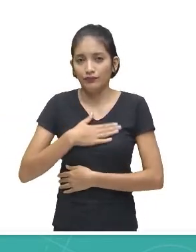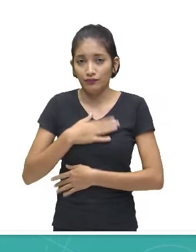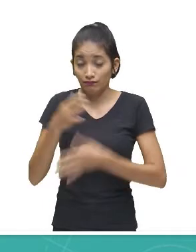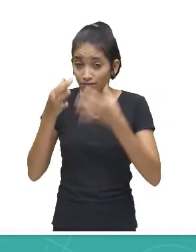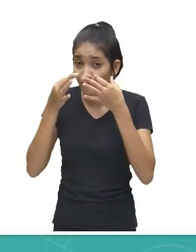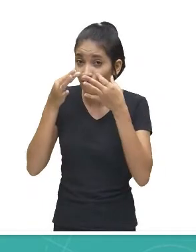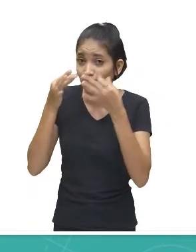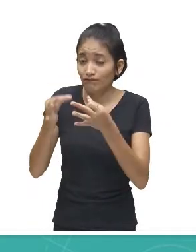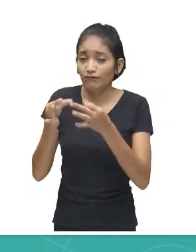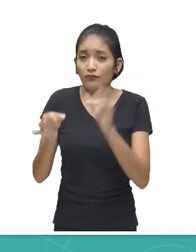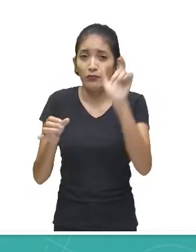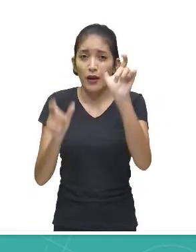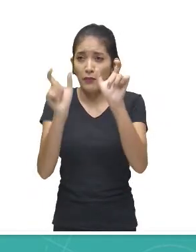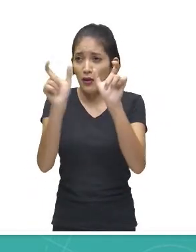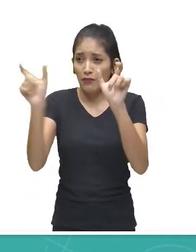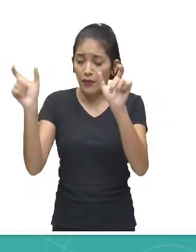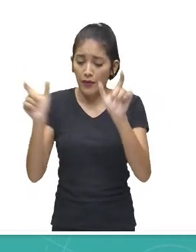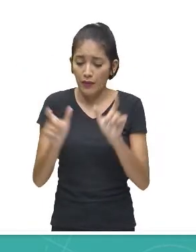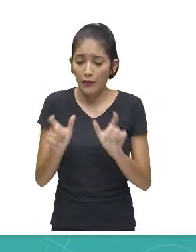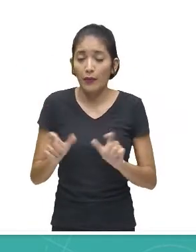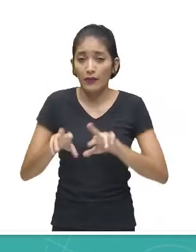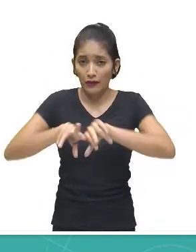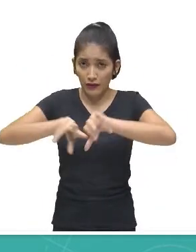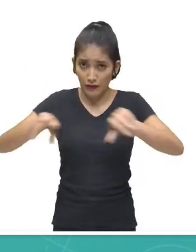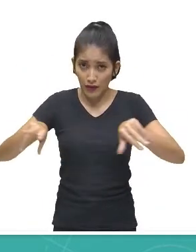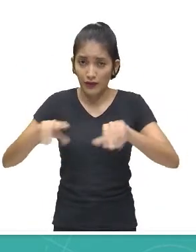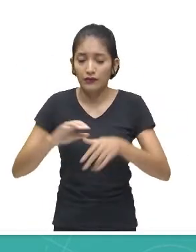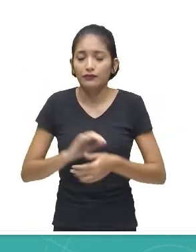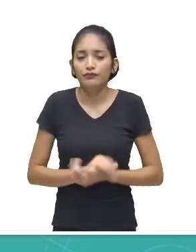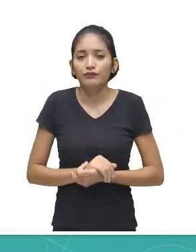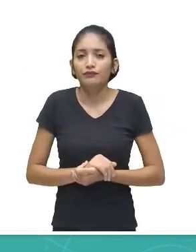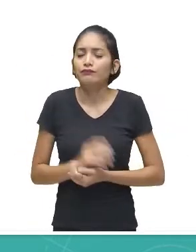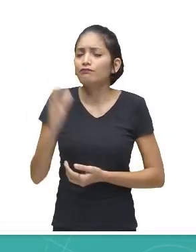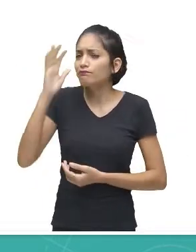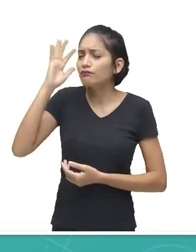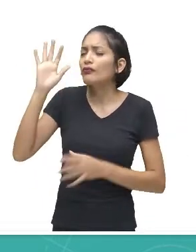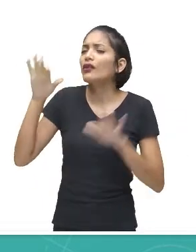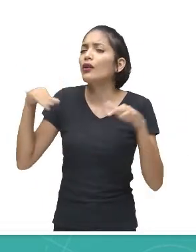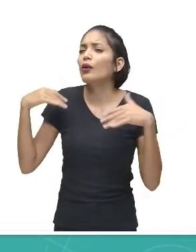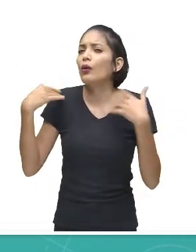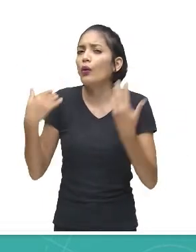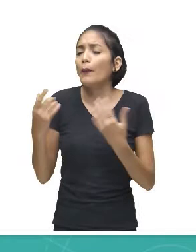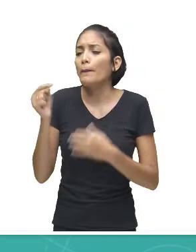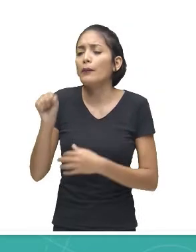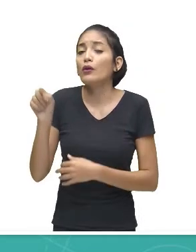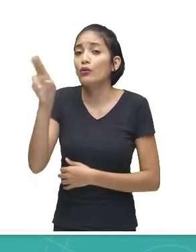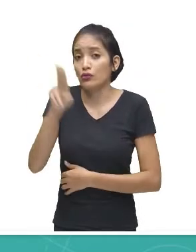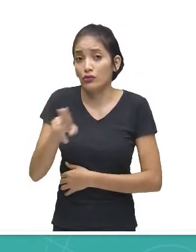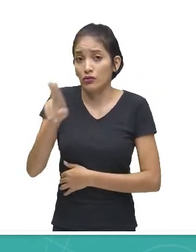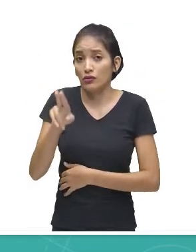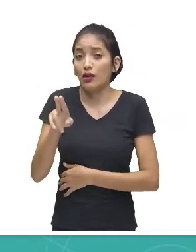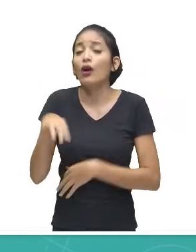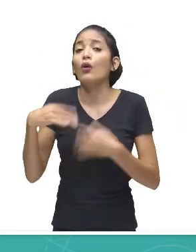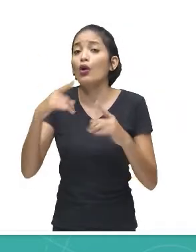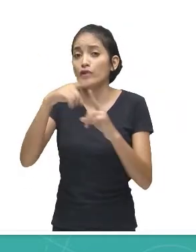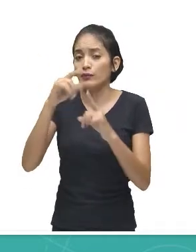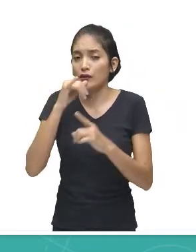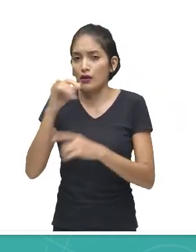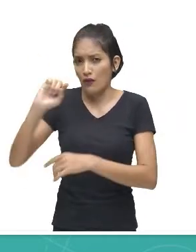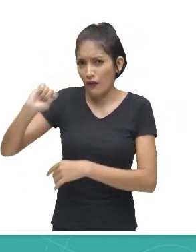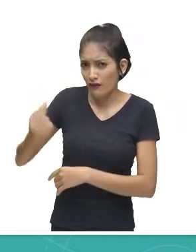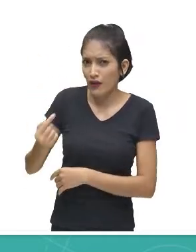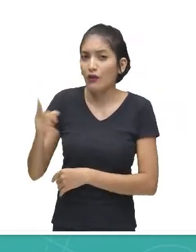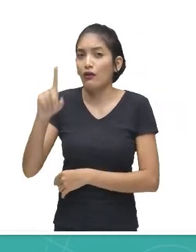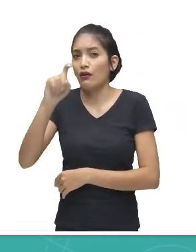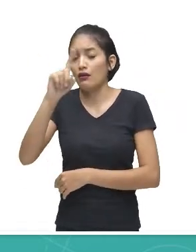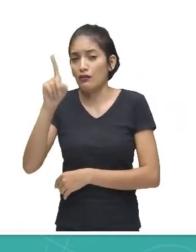nas palavras. Imagine aí quais pontuações você utilizaria. Você utilizaria a vírgula,